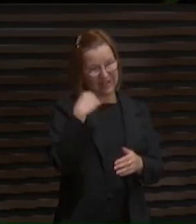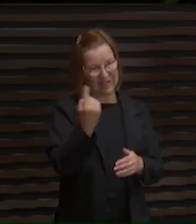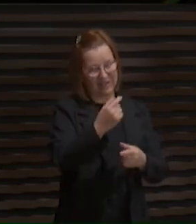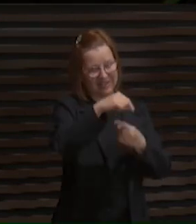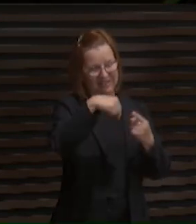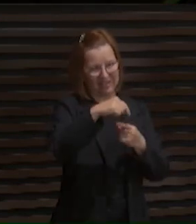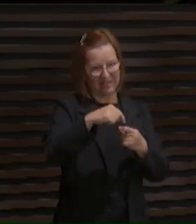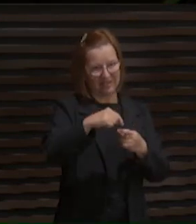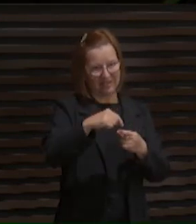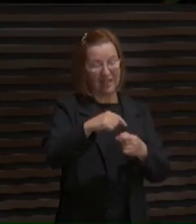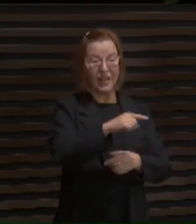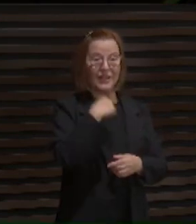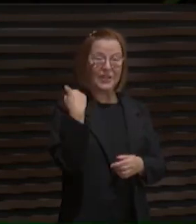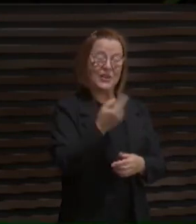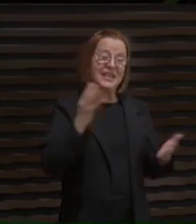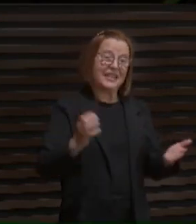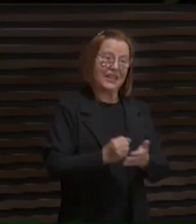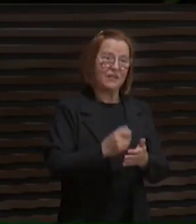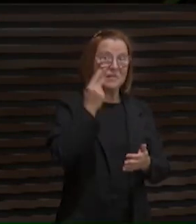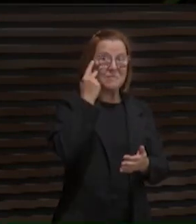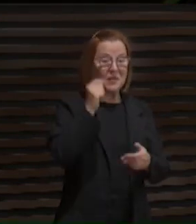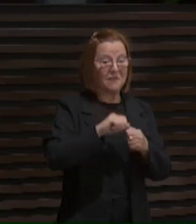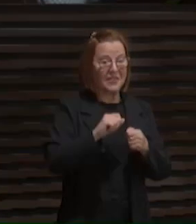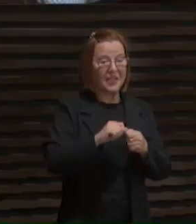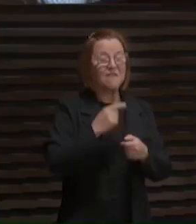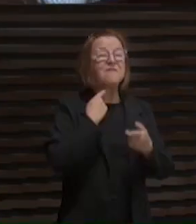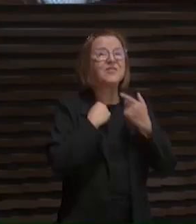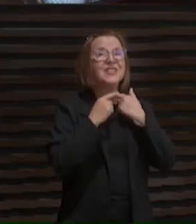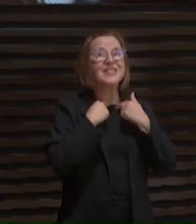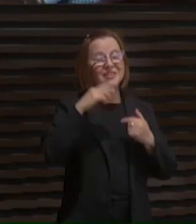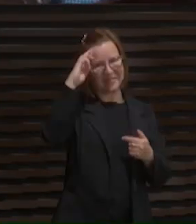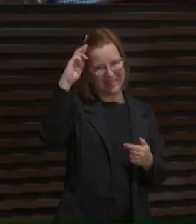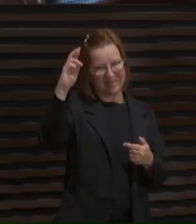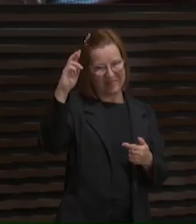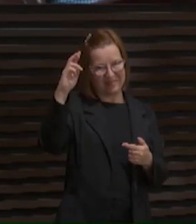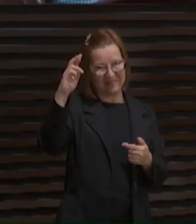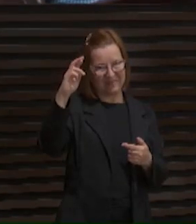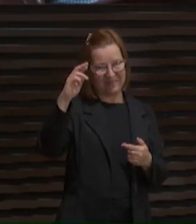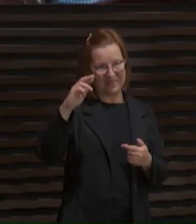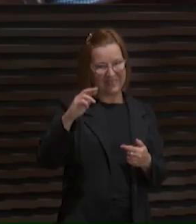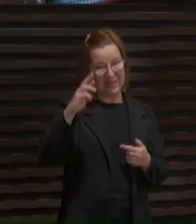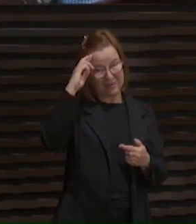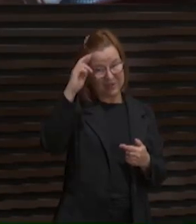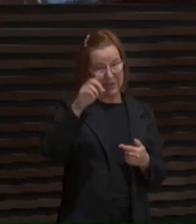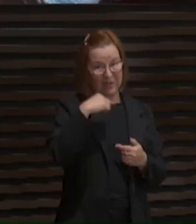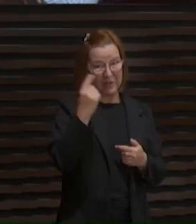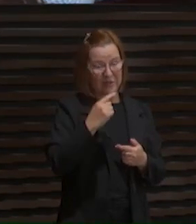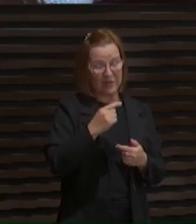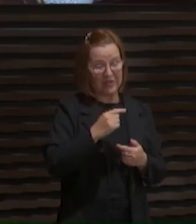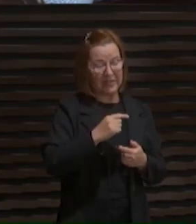faça a nossa vontade, nós fomos salvos para fazer a vontade dEle. Ele nos tirou do pecado, para que a gente não sirva ao